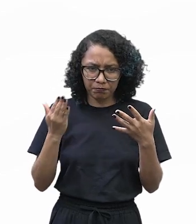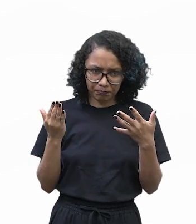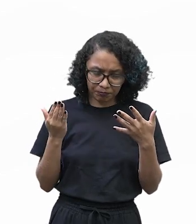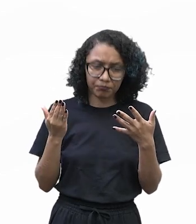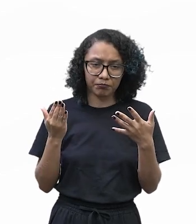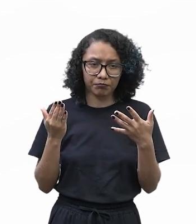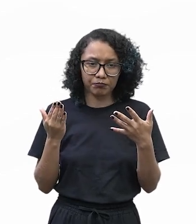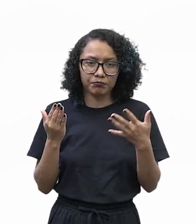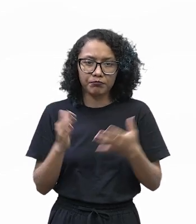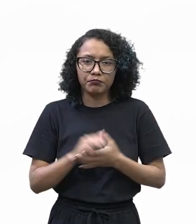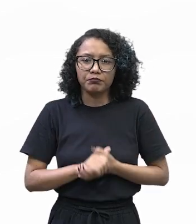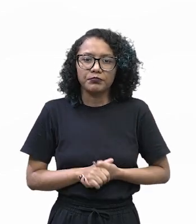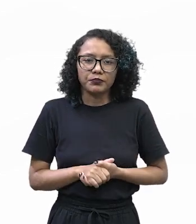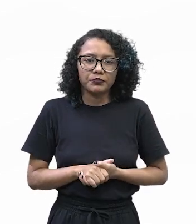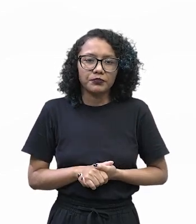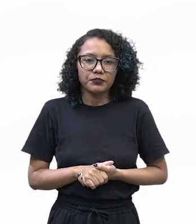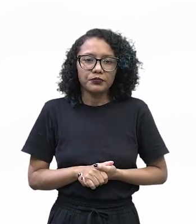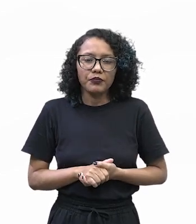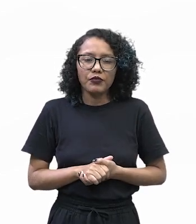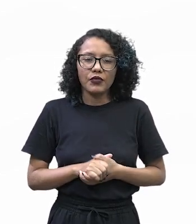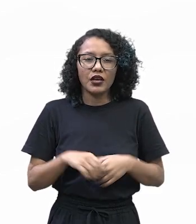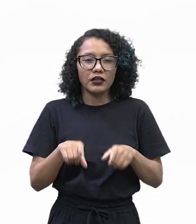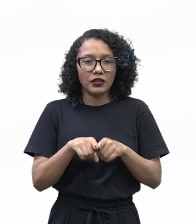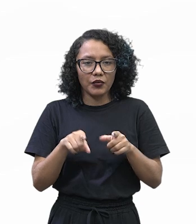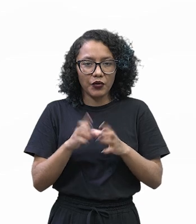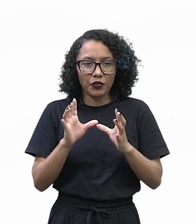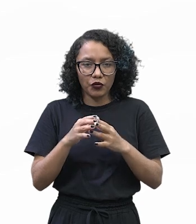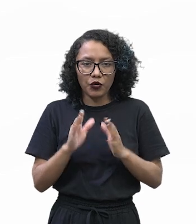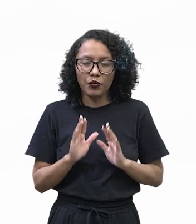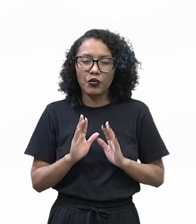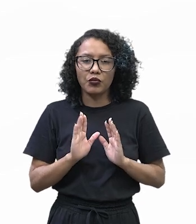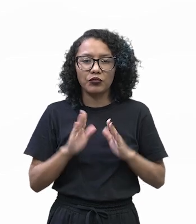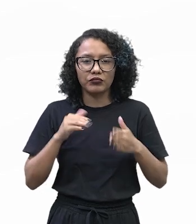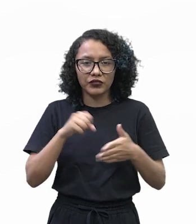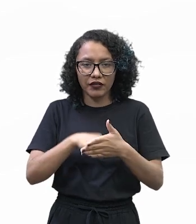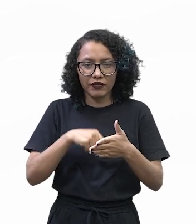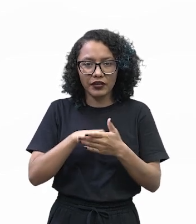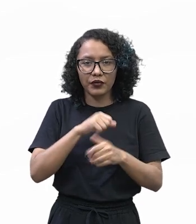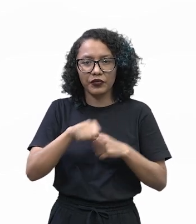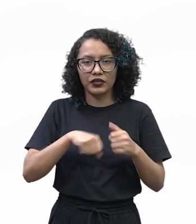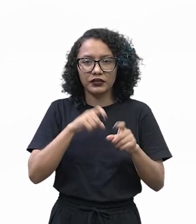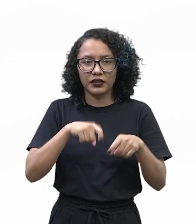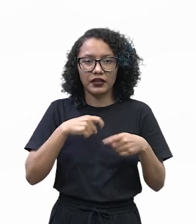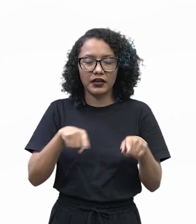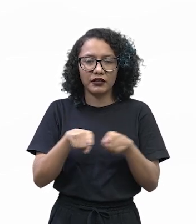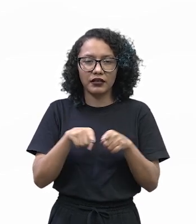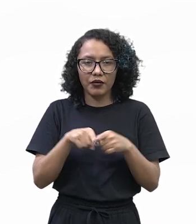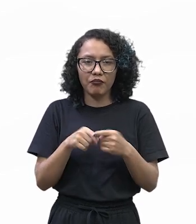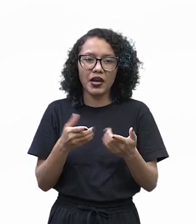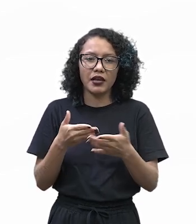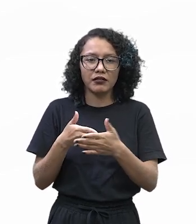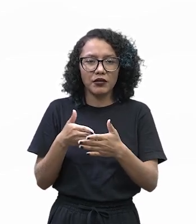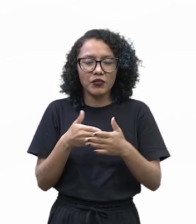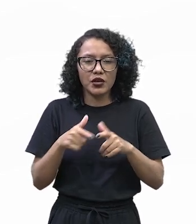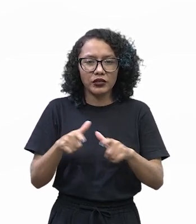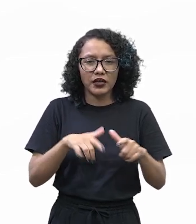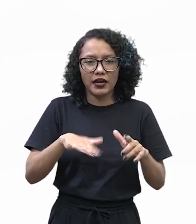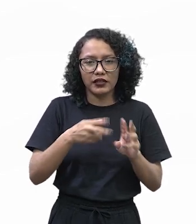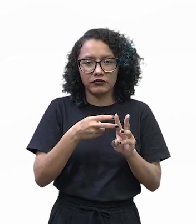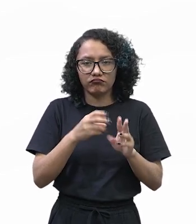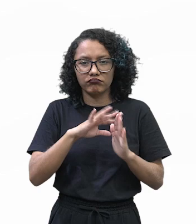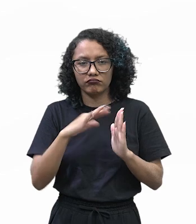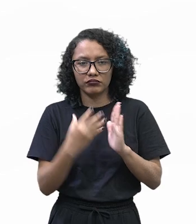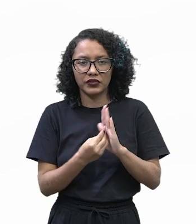camponesas, movimento pela reforma agrária, demarcação de terras indígenas, quilombolas e unidades de observação